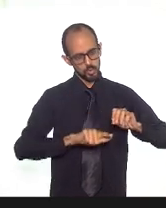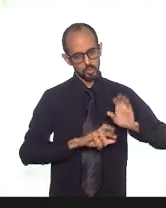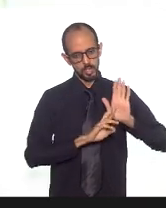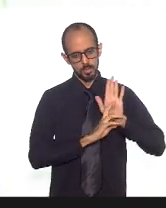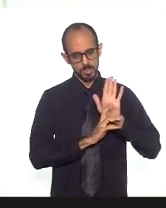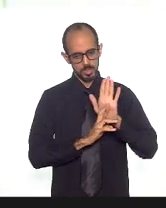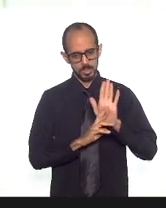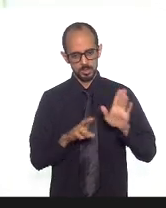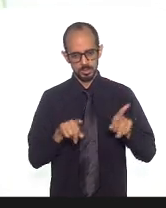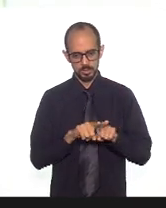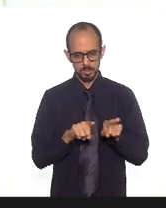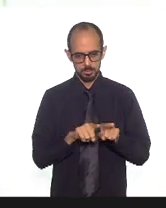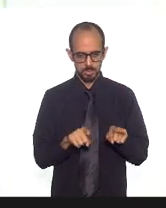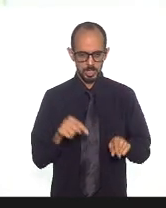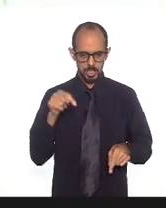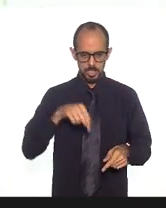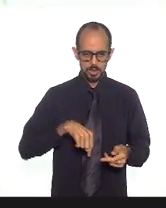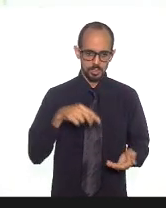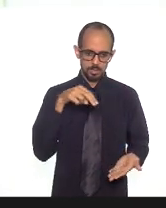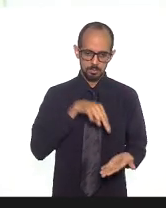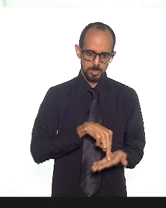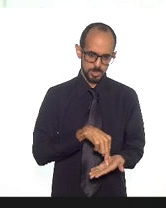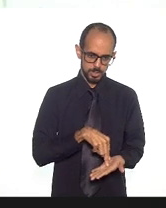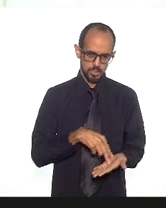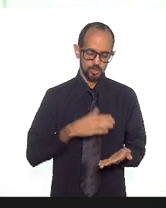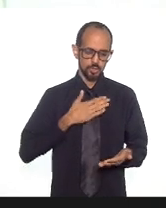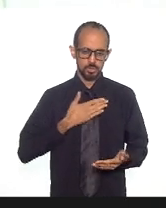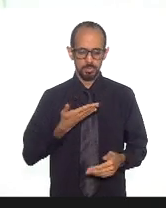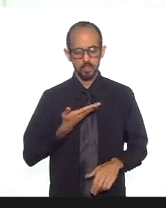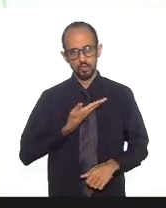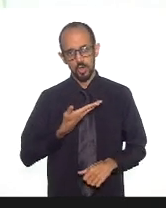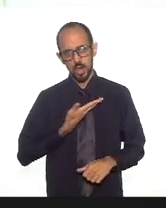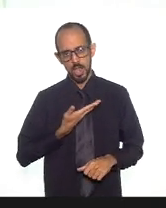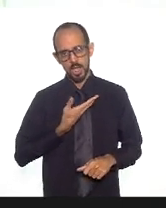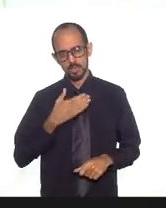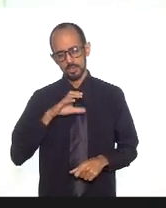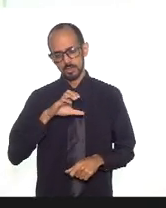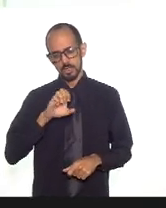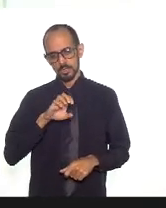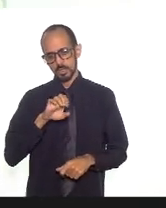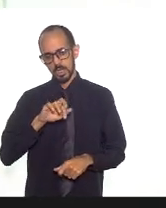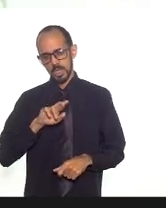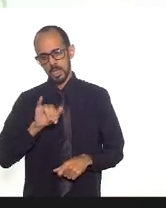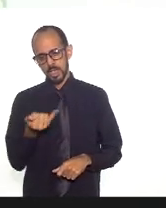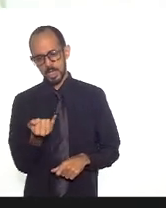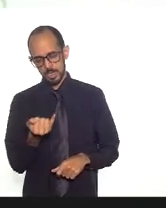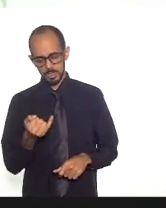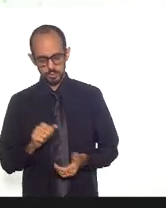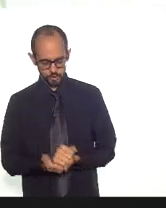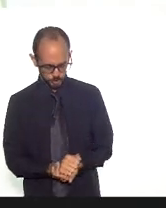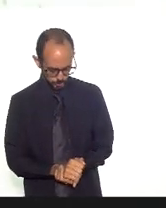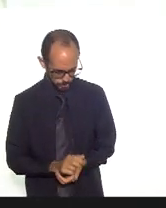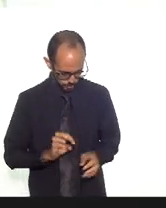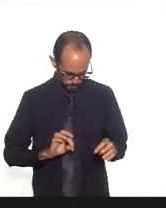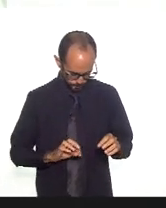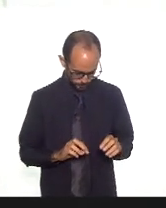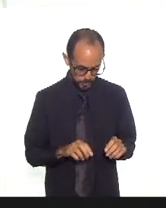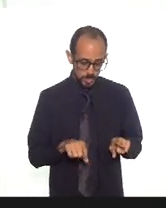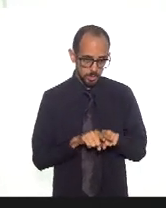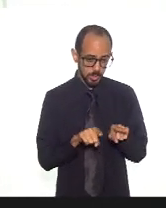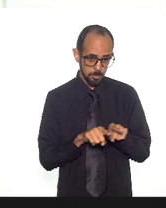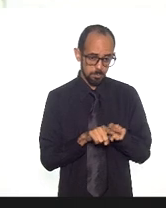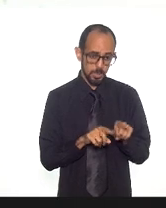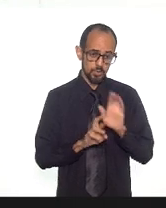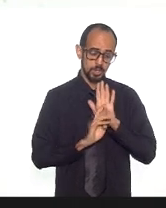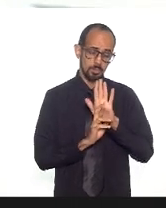Pires, da DOPEAD, dos meus colegas de CCERJ, o Concentre e todos os demais presentes das universidades também e